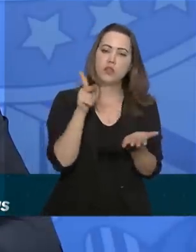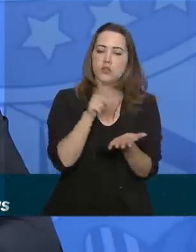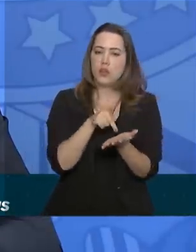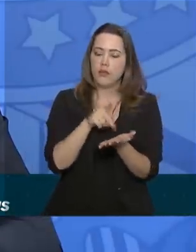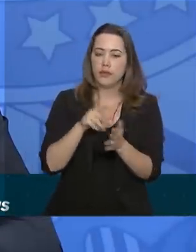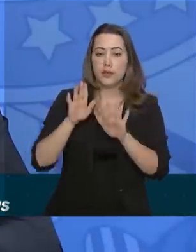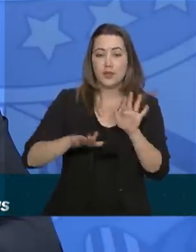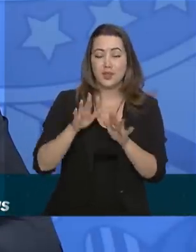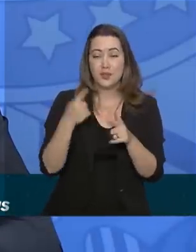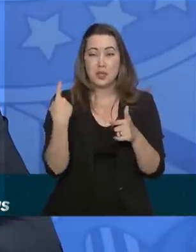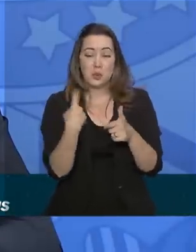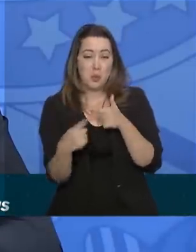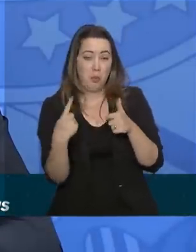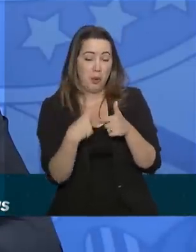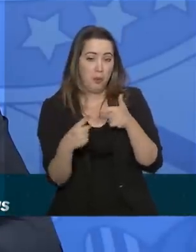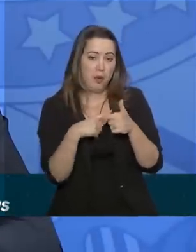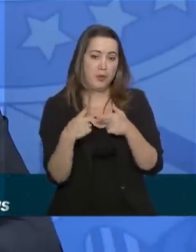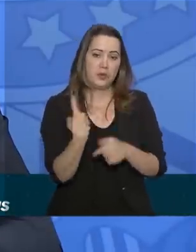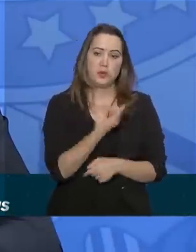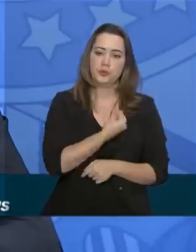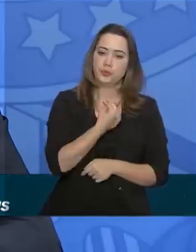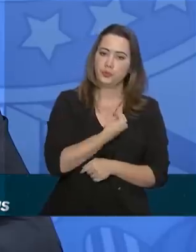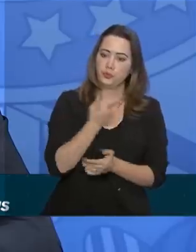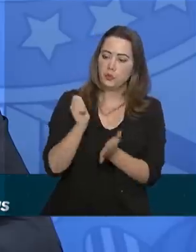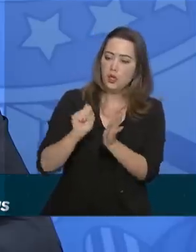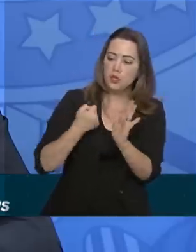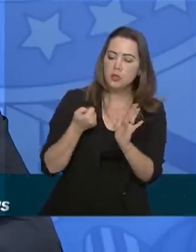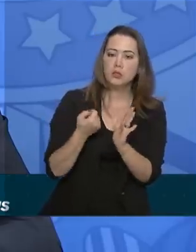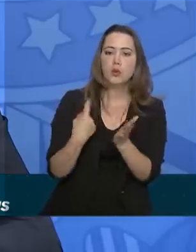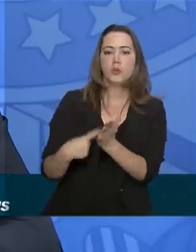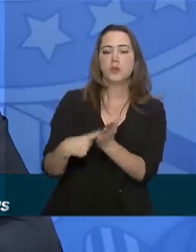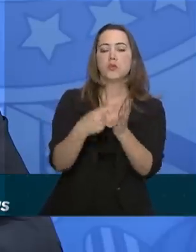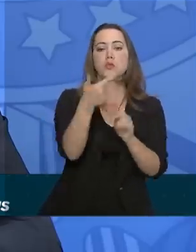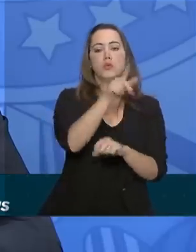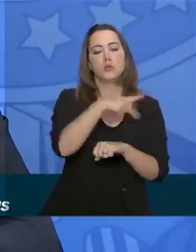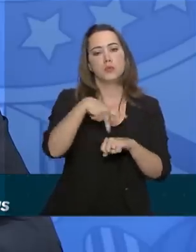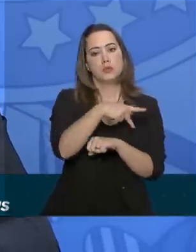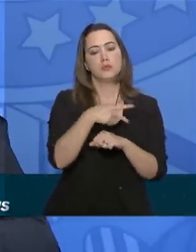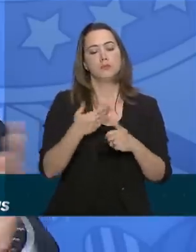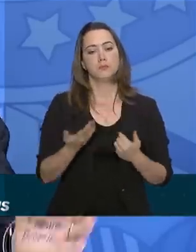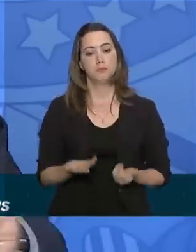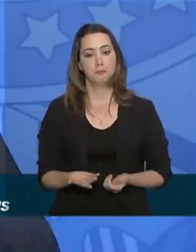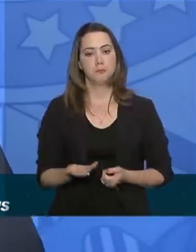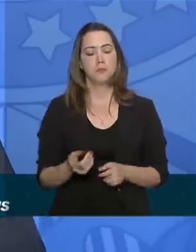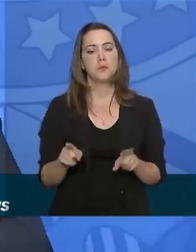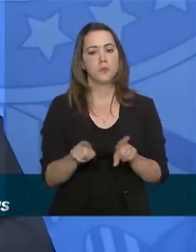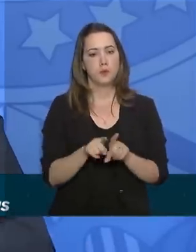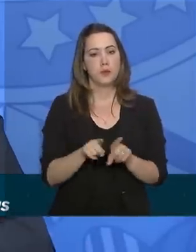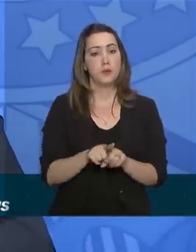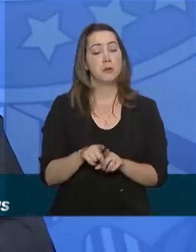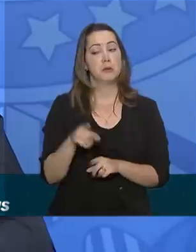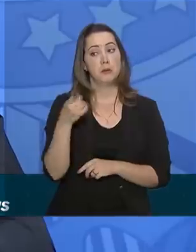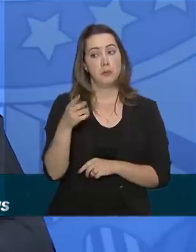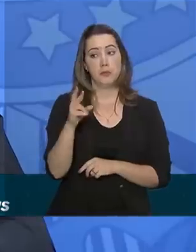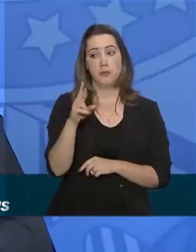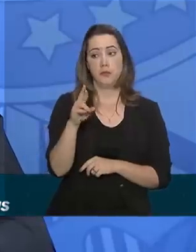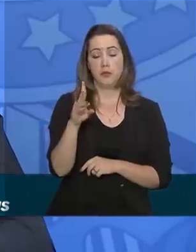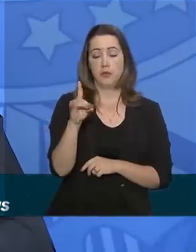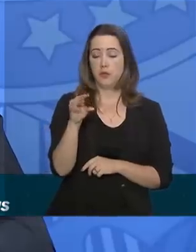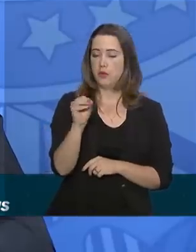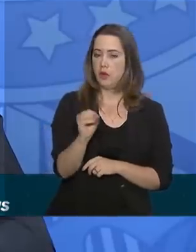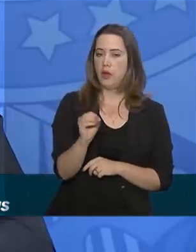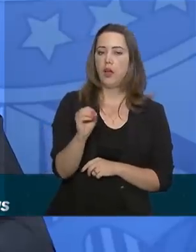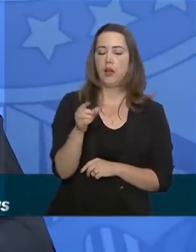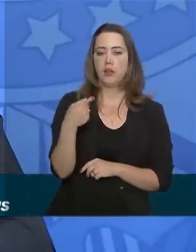causam transtornos em assinar os acordos com outros países e o ricardo sales é o